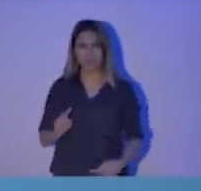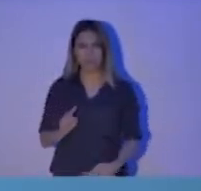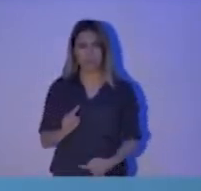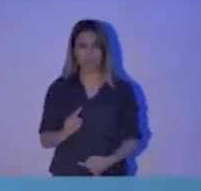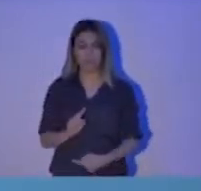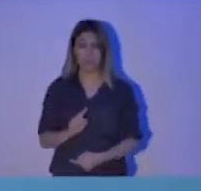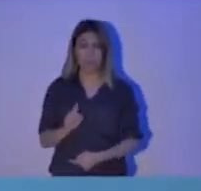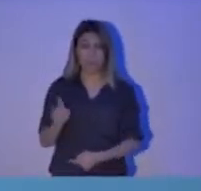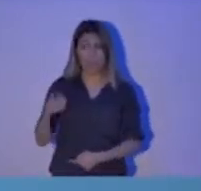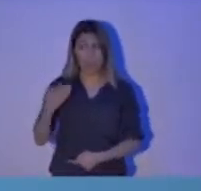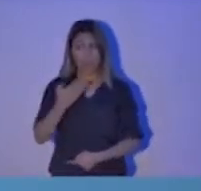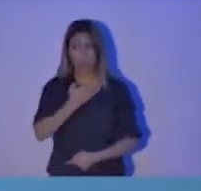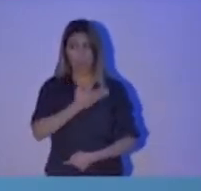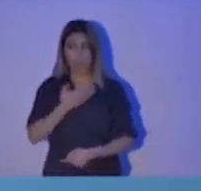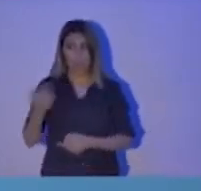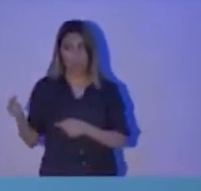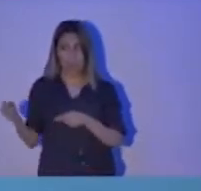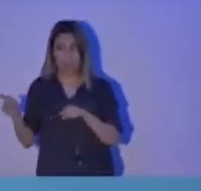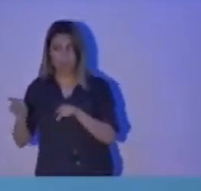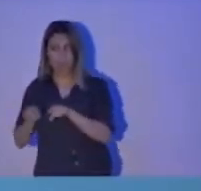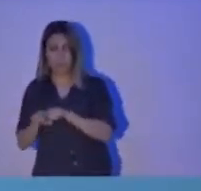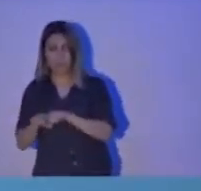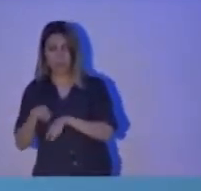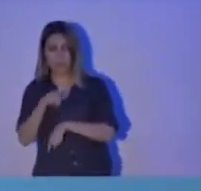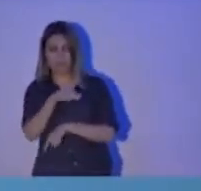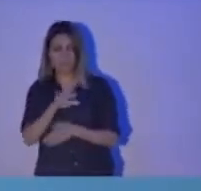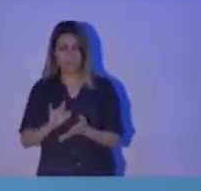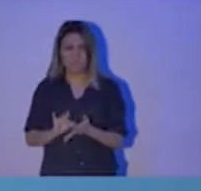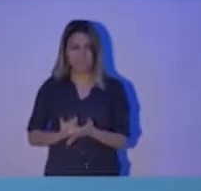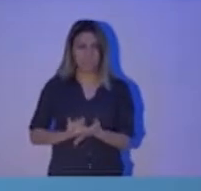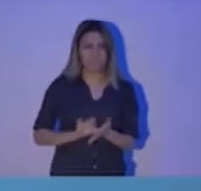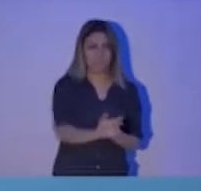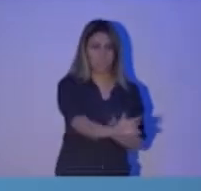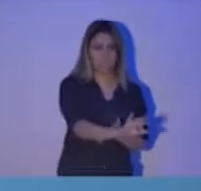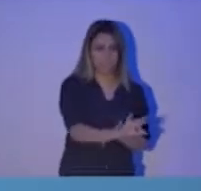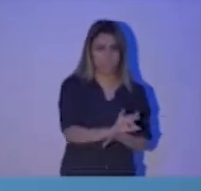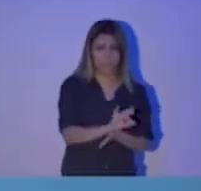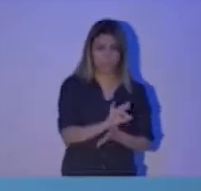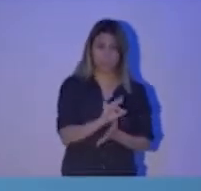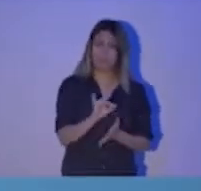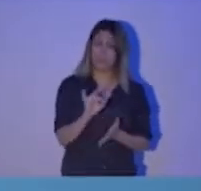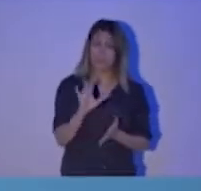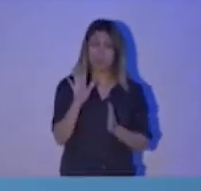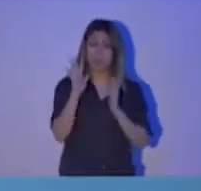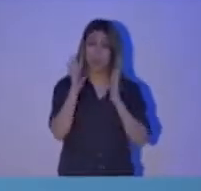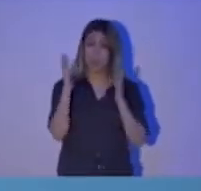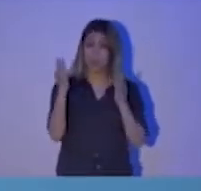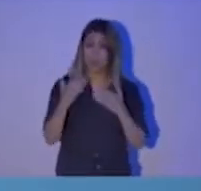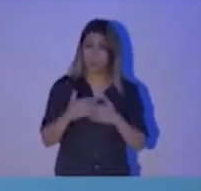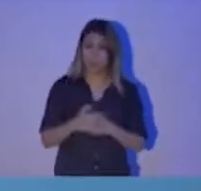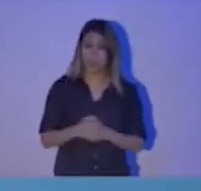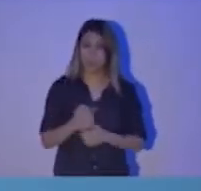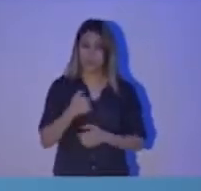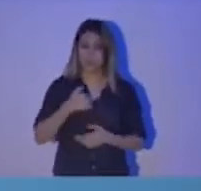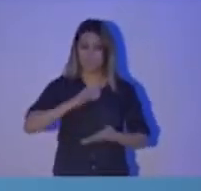aliado da nossa frente ou um adversário, um inimigo, quem eu preciso derrotar.